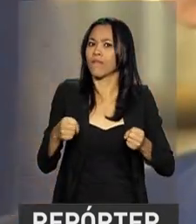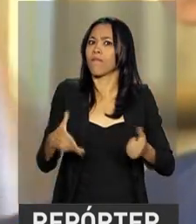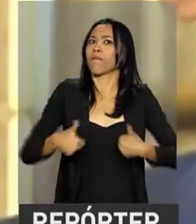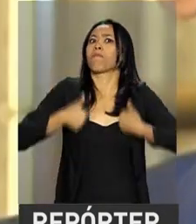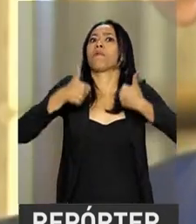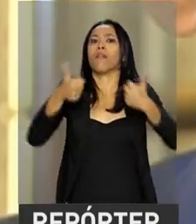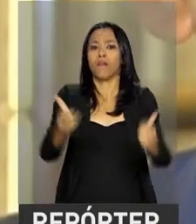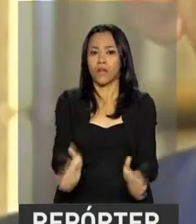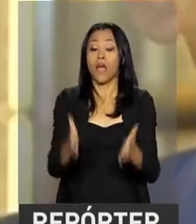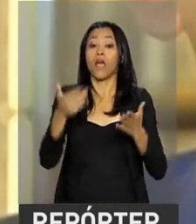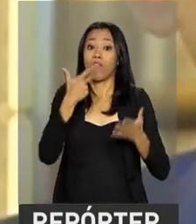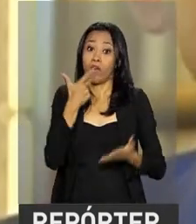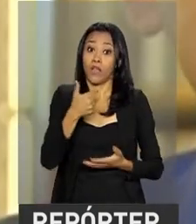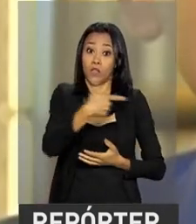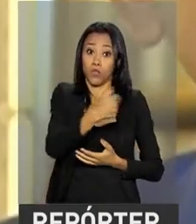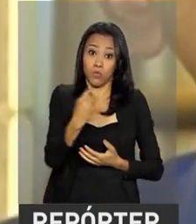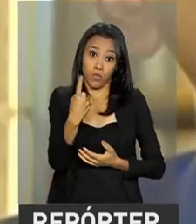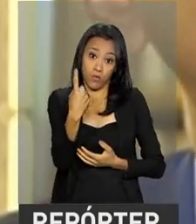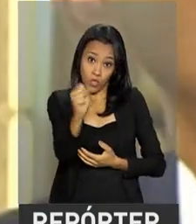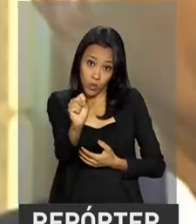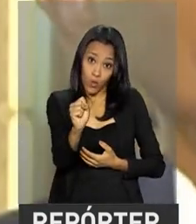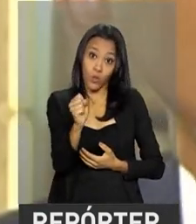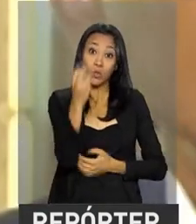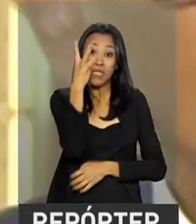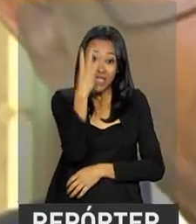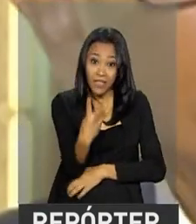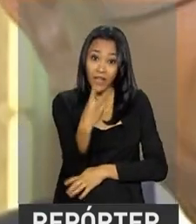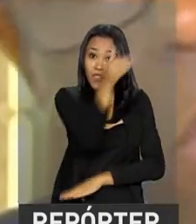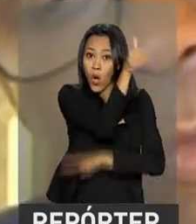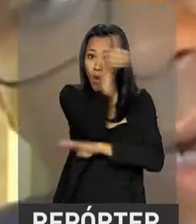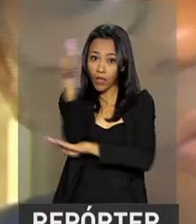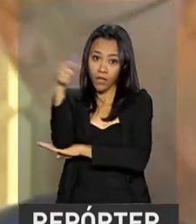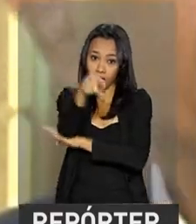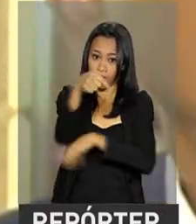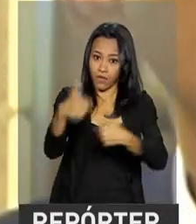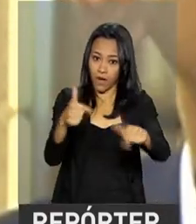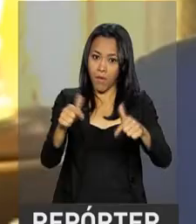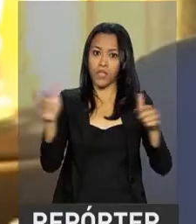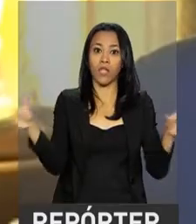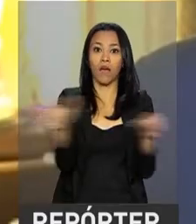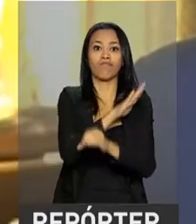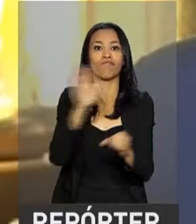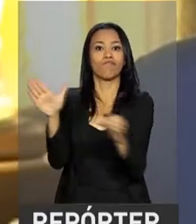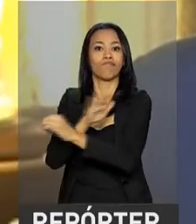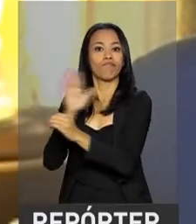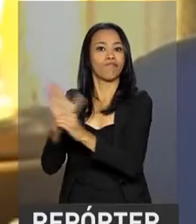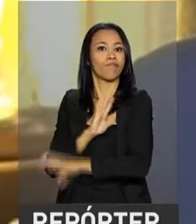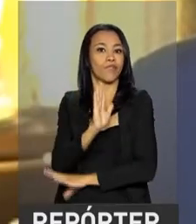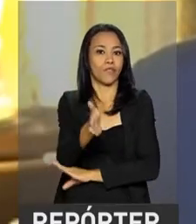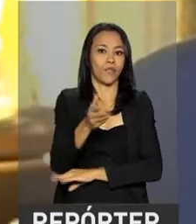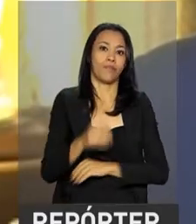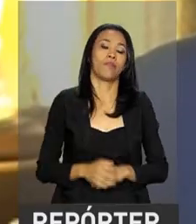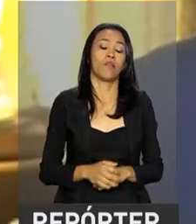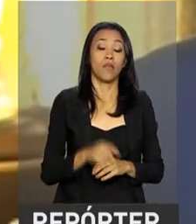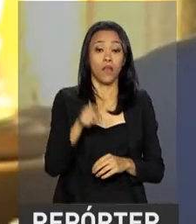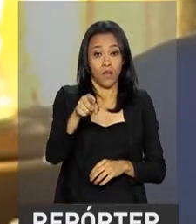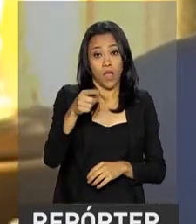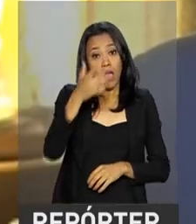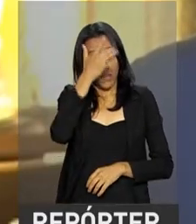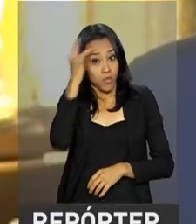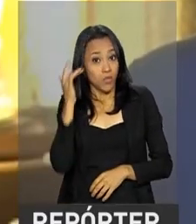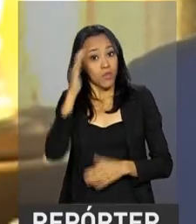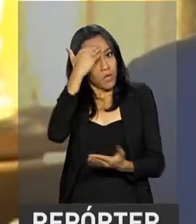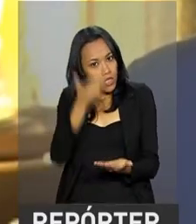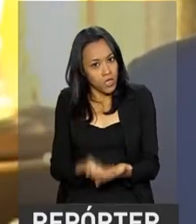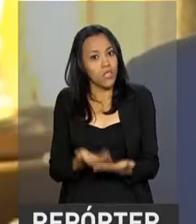para 2018, os três hotéis da rede em que trabalha já estão cheios de reservas. Os clientes estão acreditando mais no Rio de